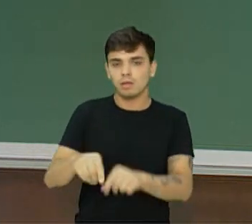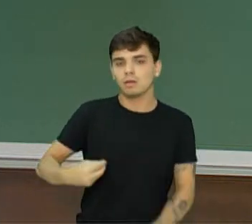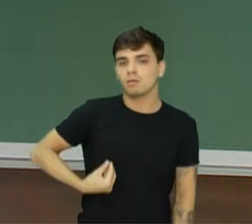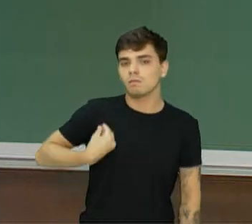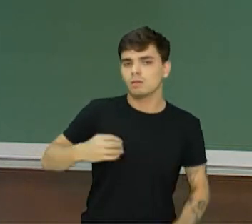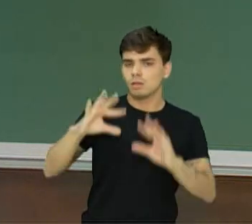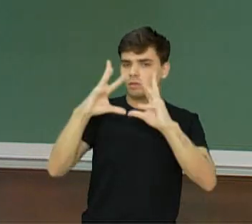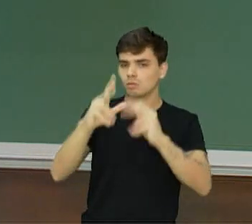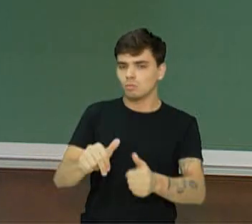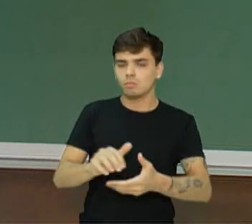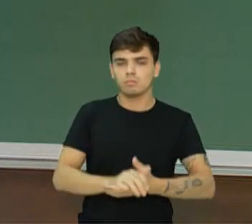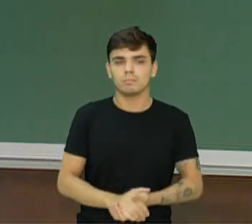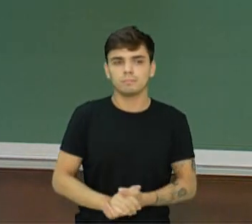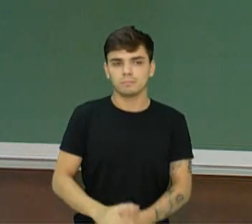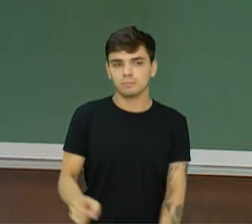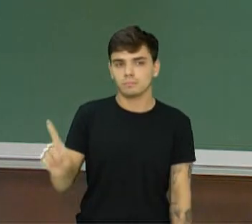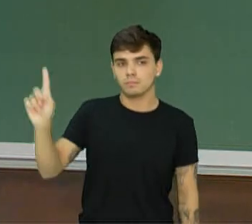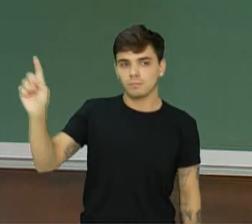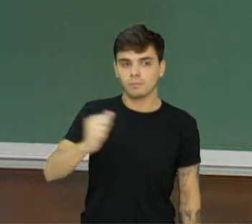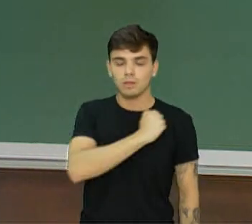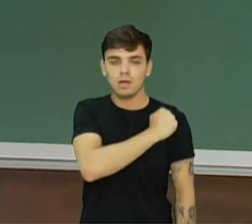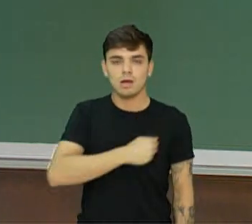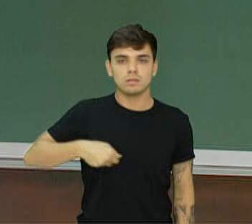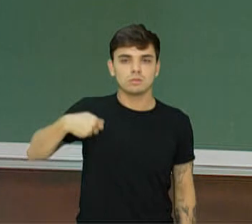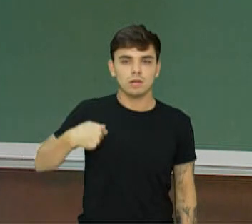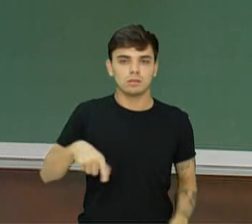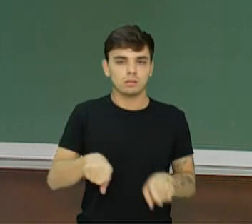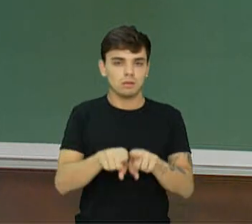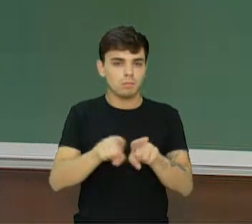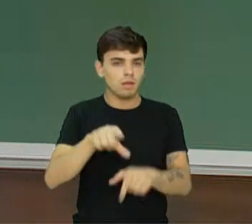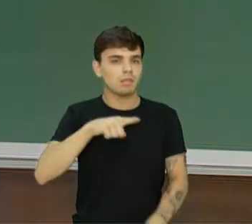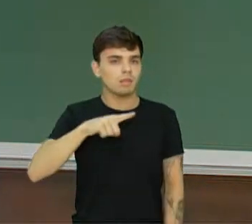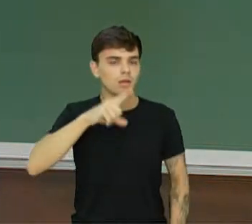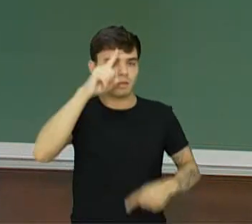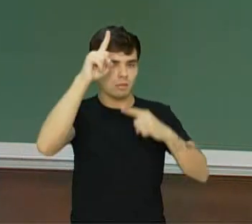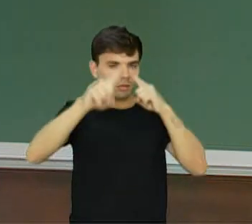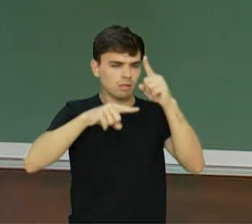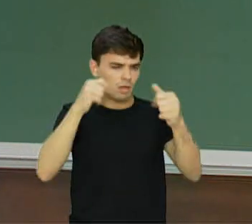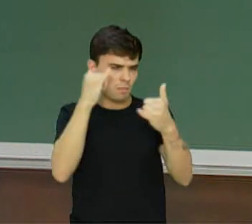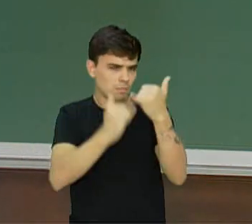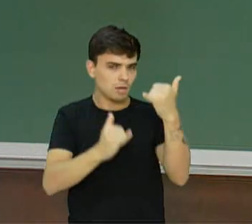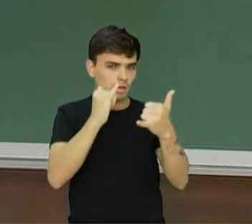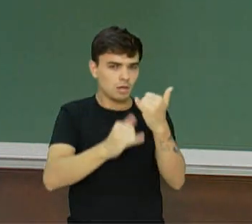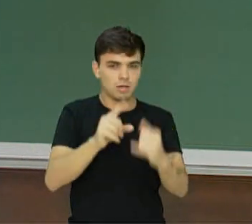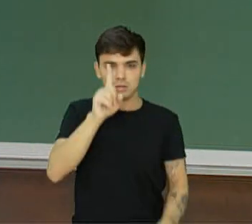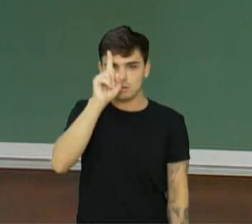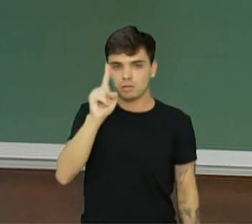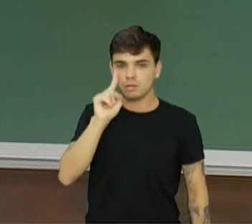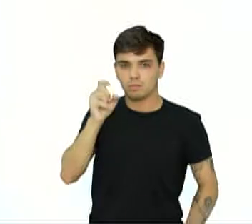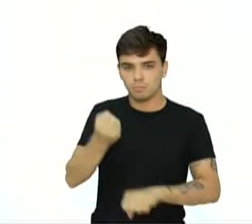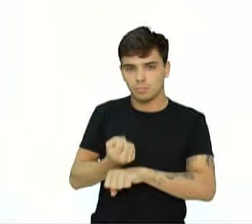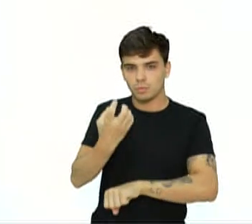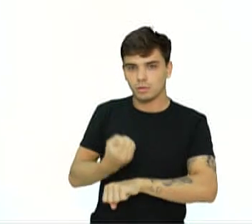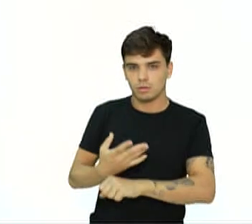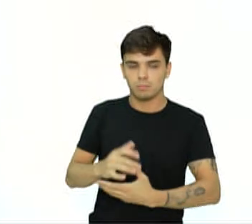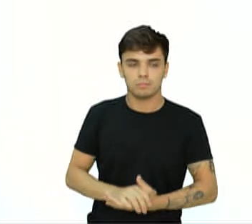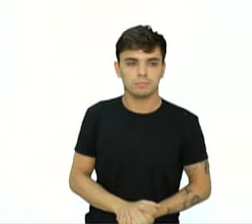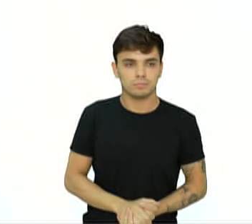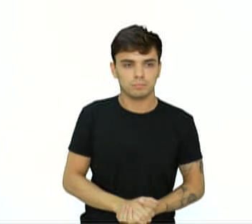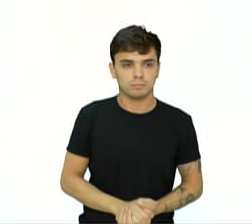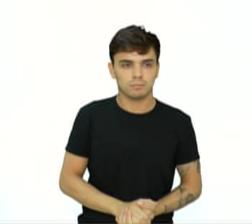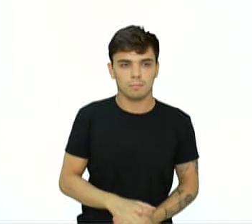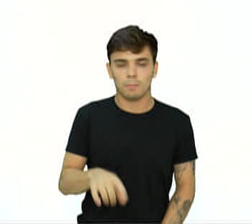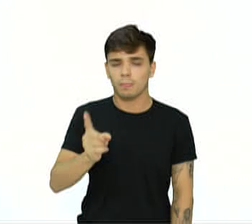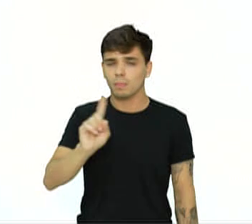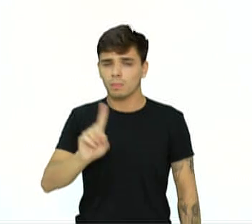outros. Aqui, Aristóteles também tem uma ideia muito próxima àquela que a gente viu ali no poema. Não